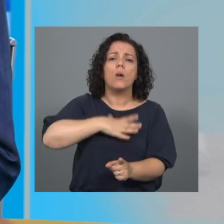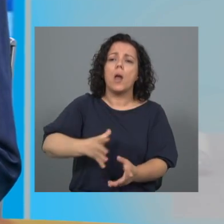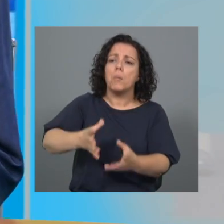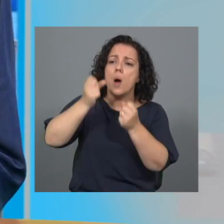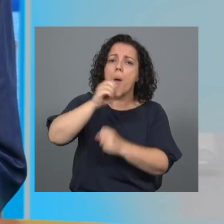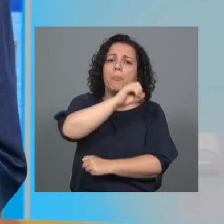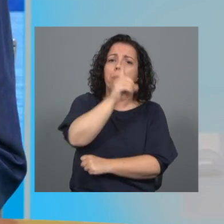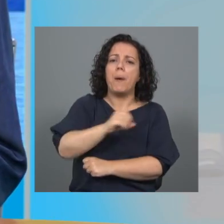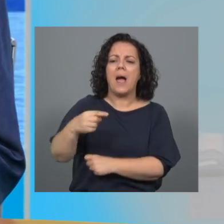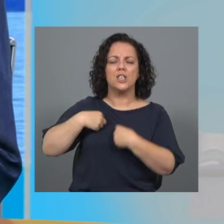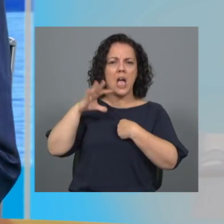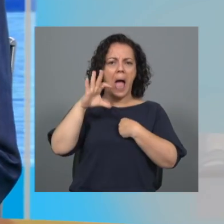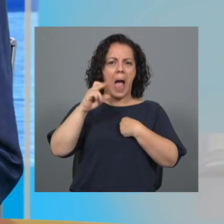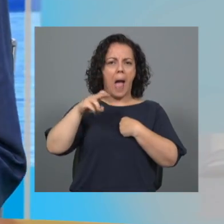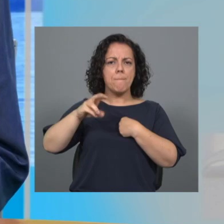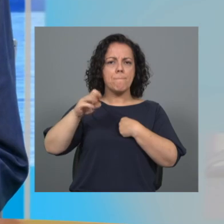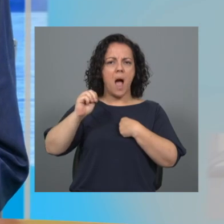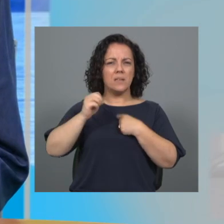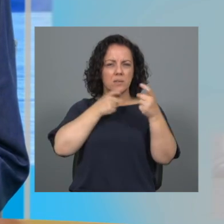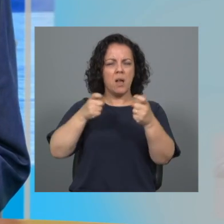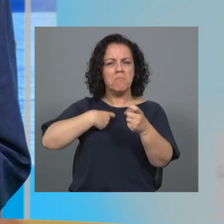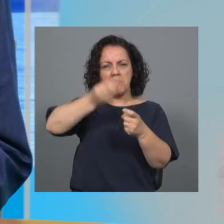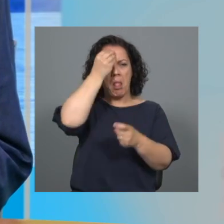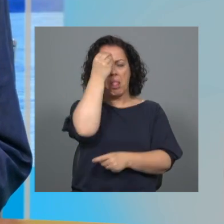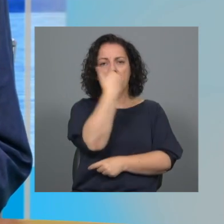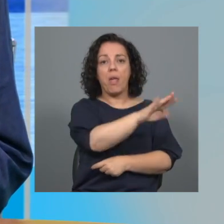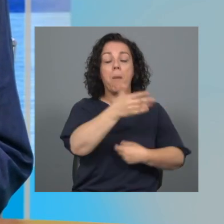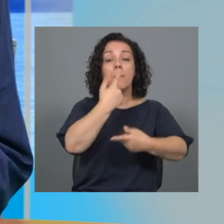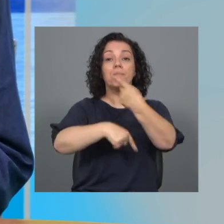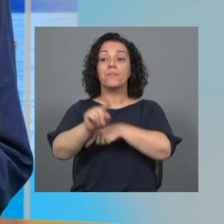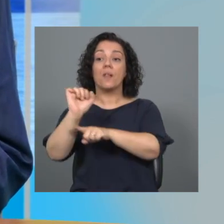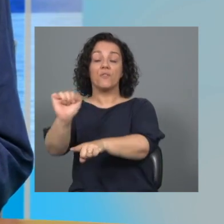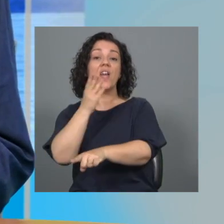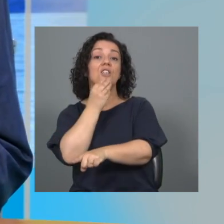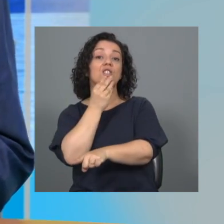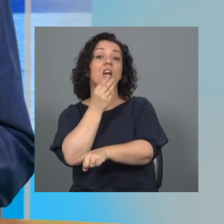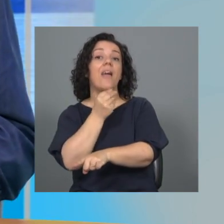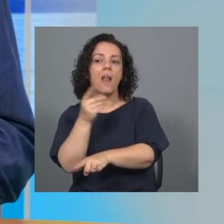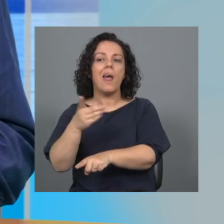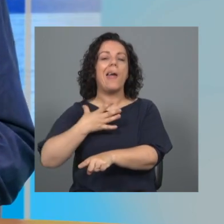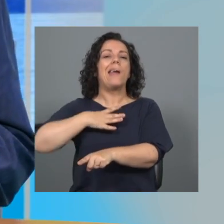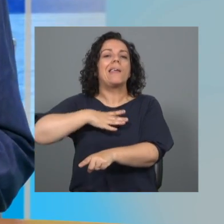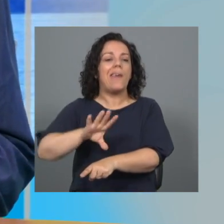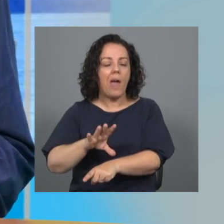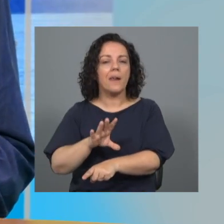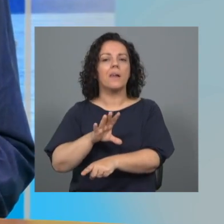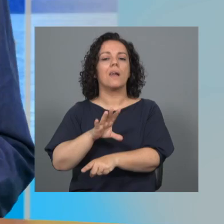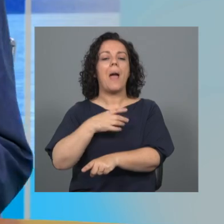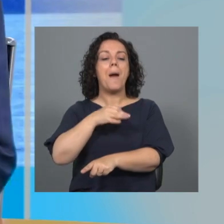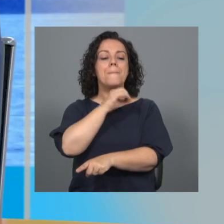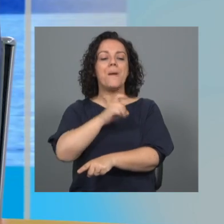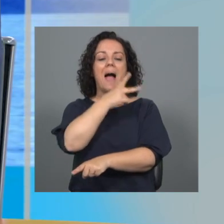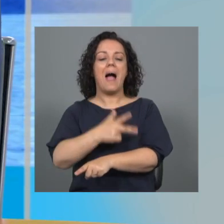Israel pretende também não interessa muito aos palestinianos, porque para Israel convém ter uma Palestina subjugada,